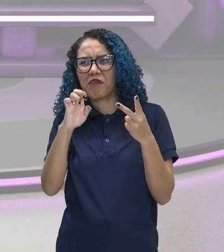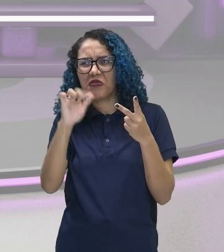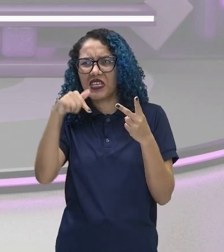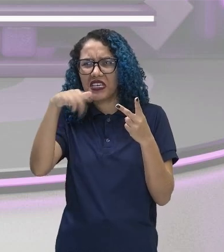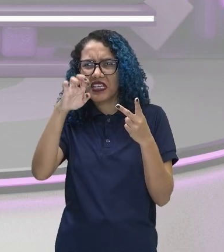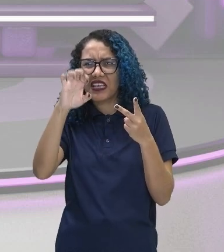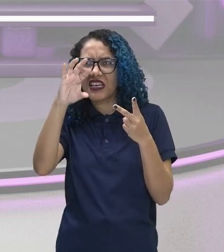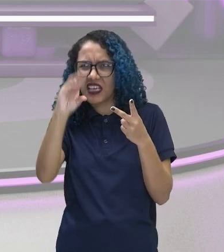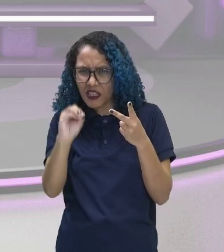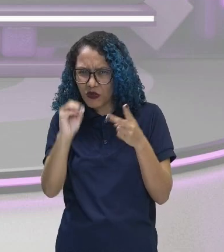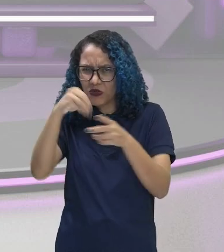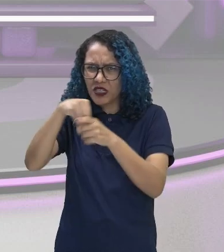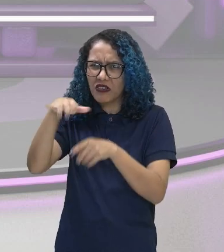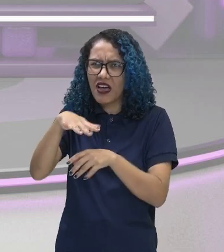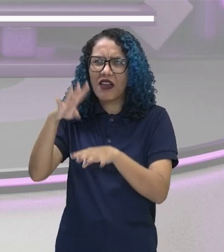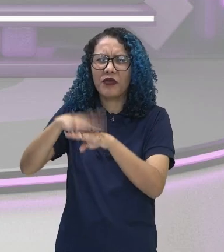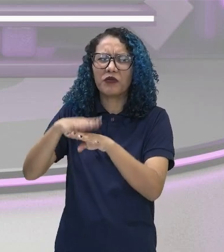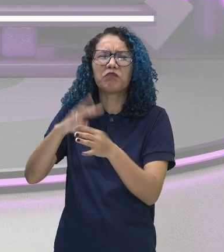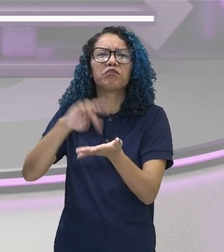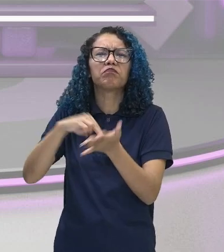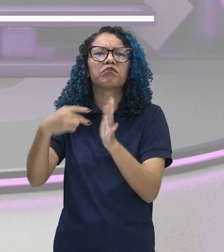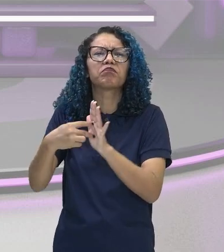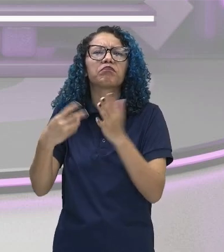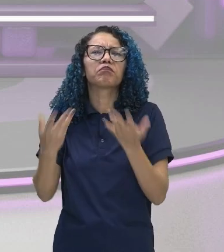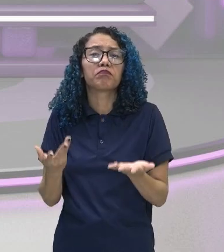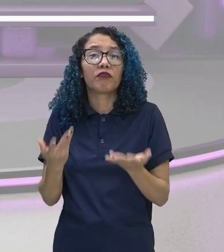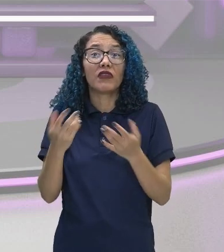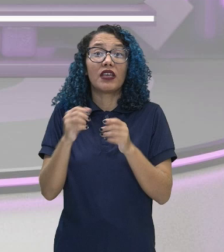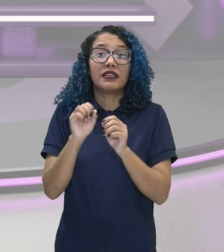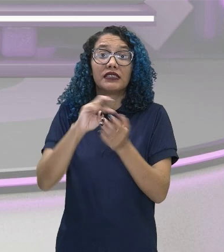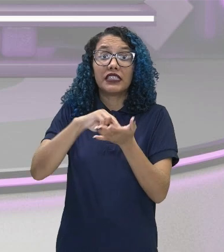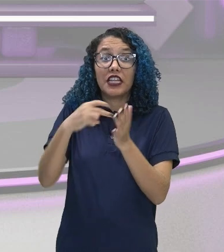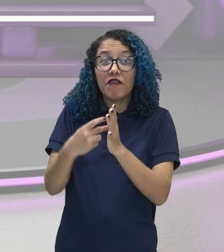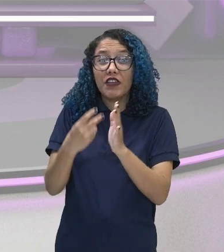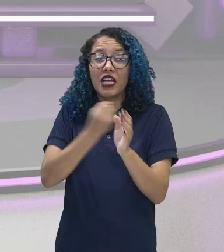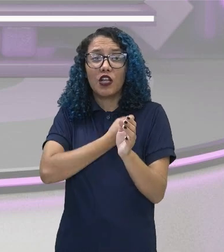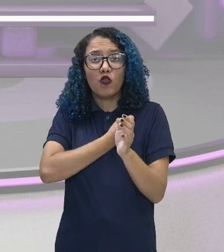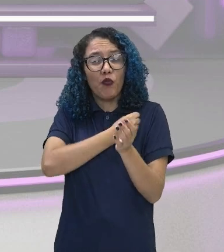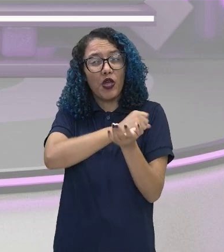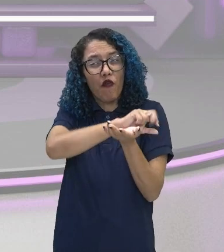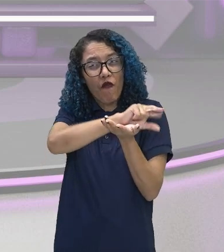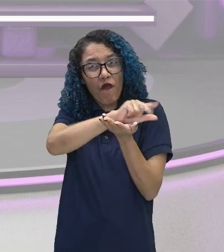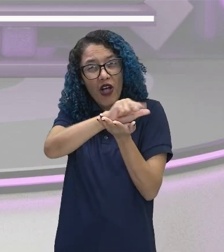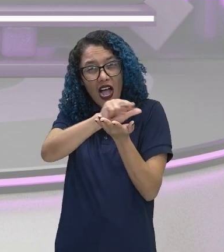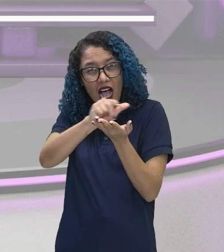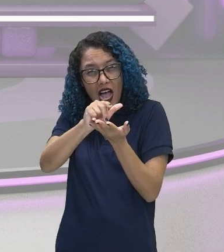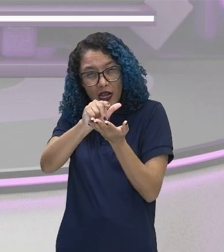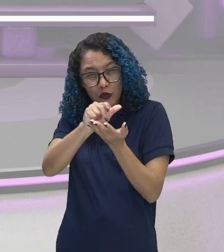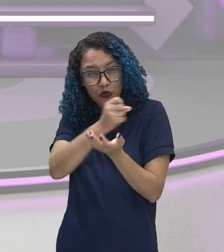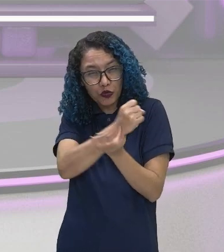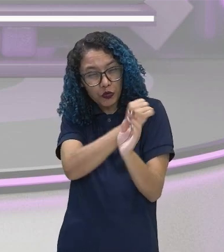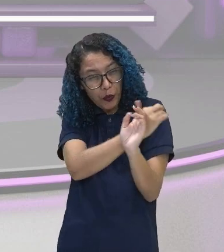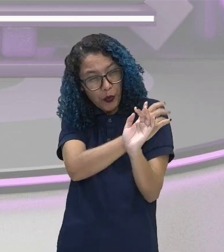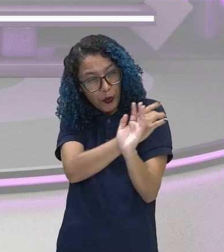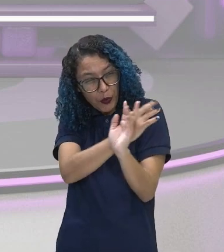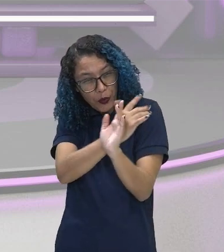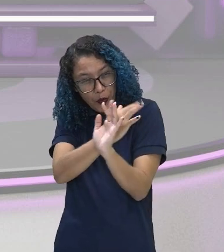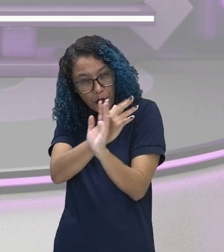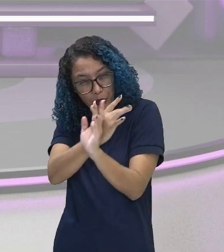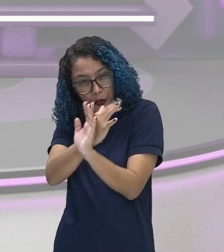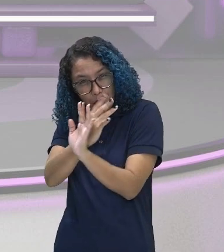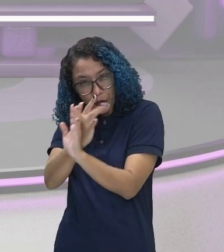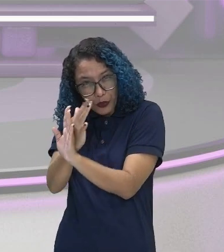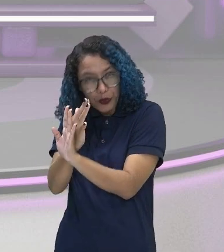muito grandes são números que contêm muitos algarismos, que representam quantidades extremamente grandes,